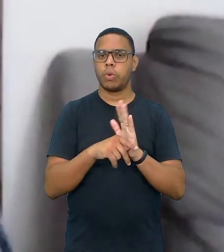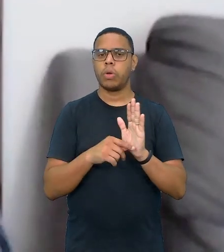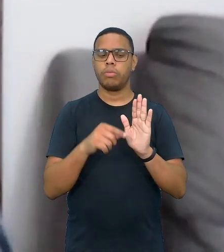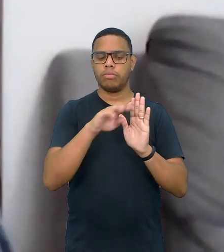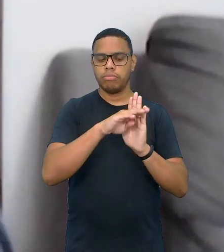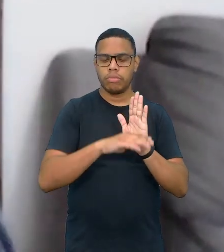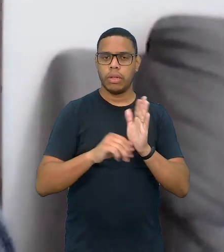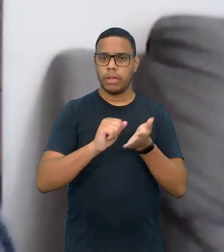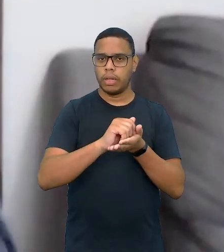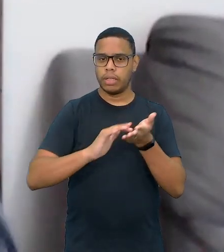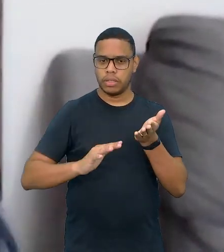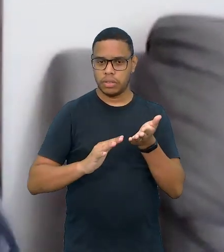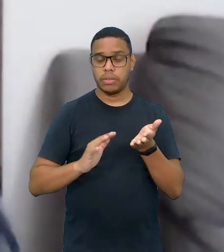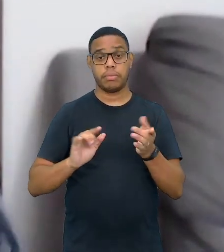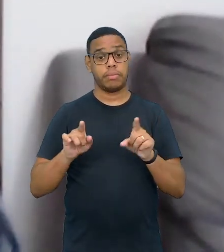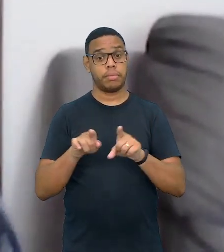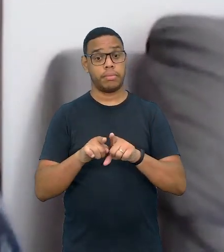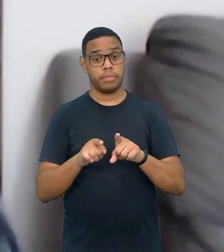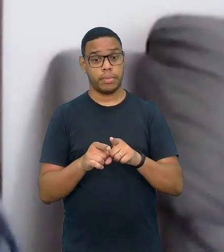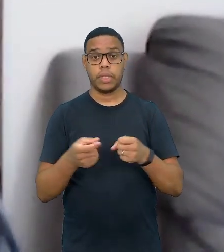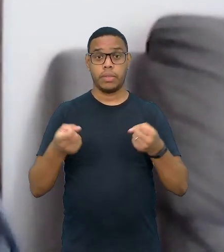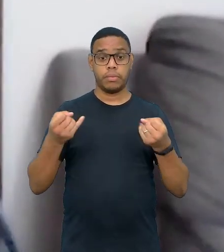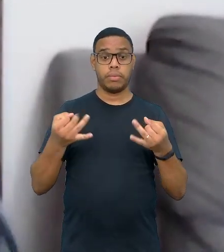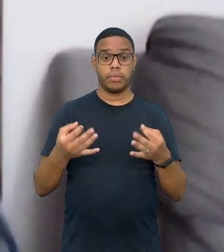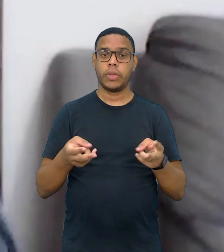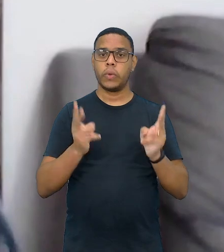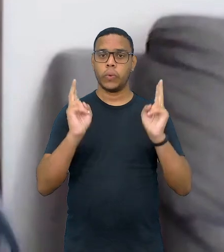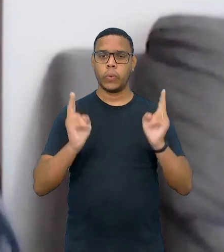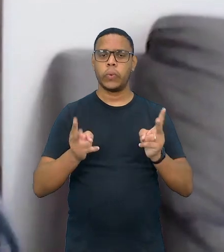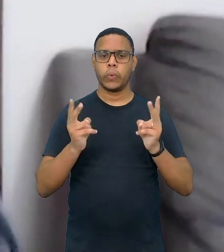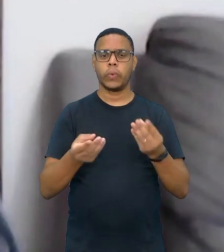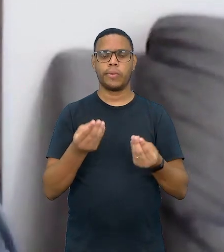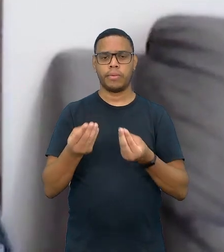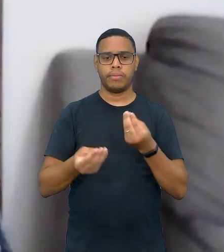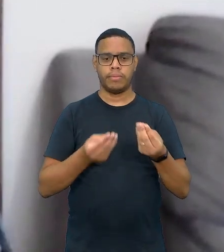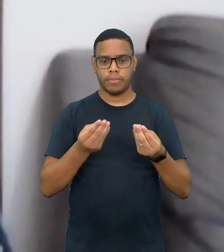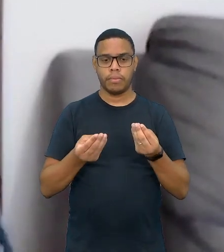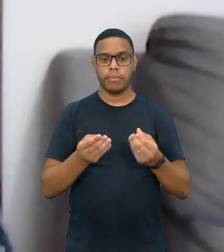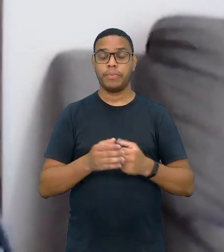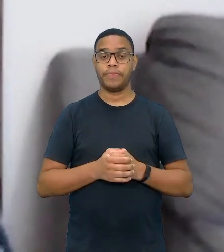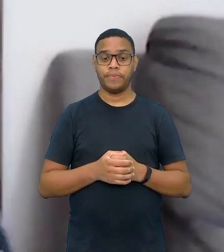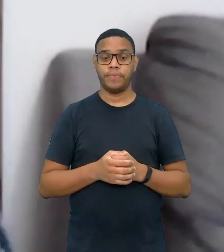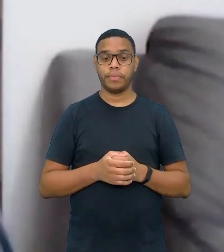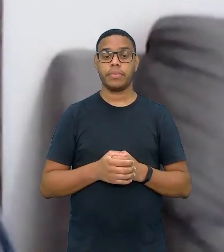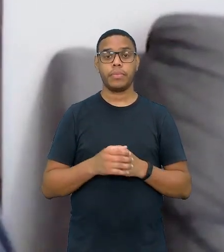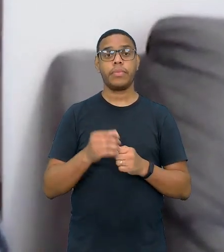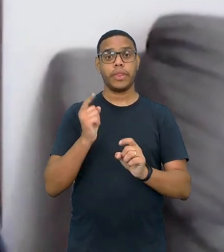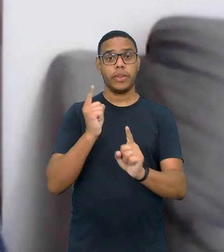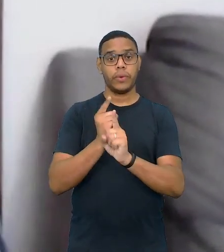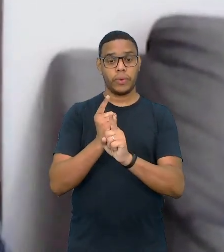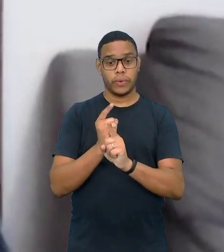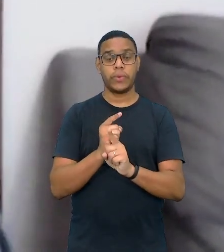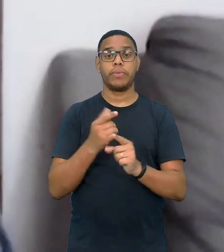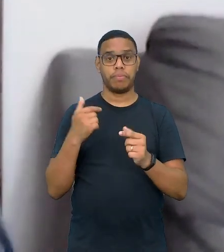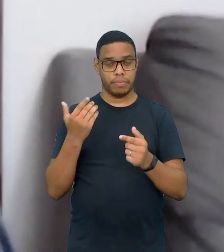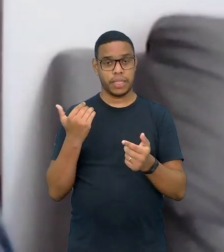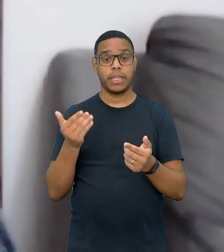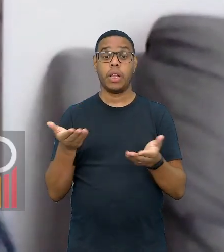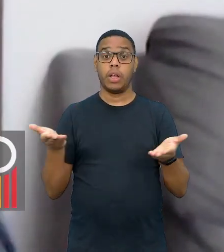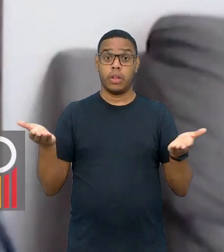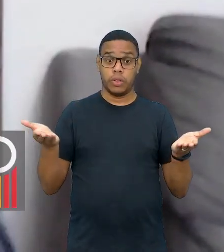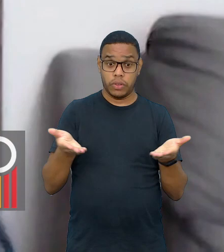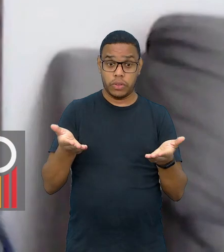de atividades, e ele dá seguimento no nosso próximo encontro, que